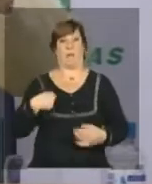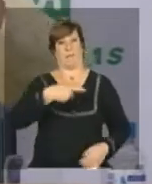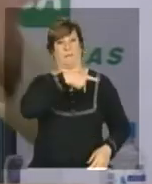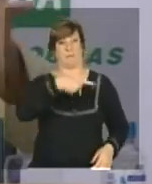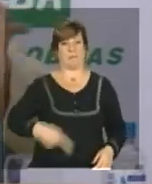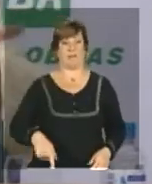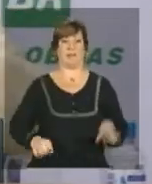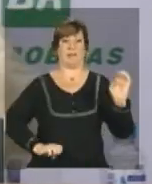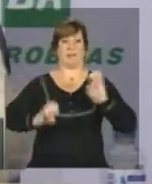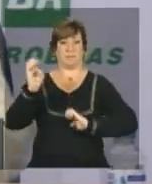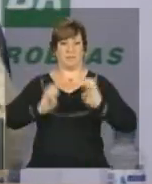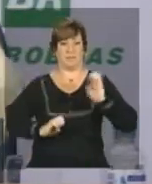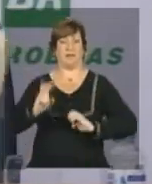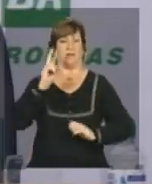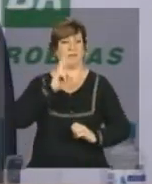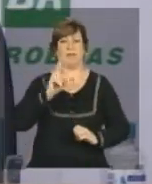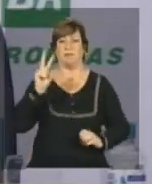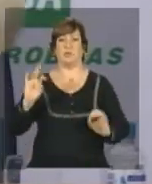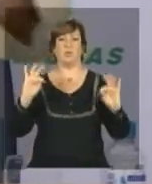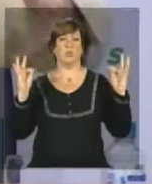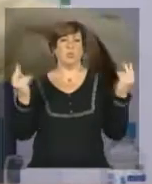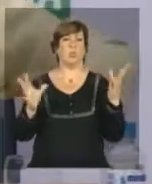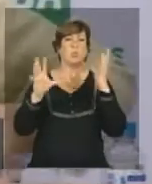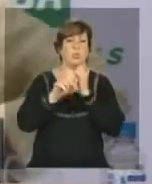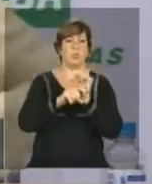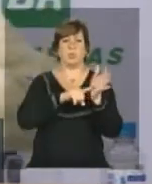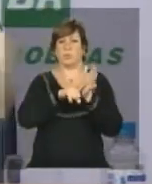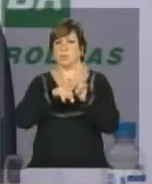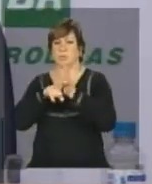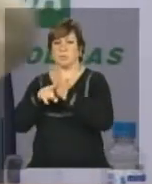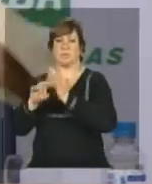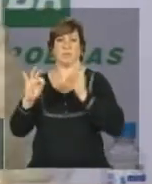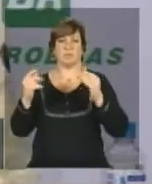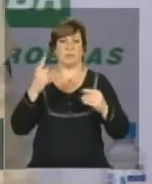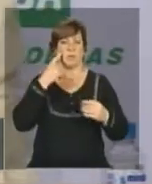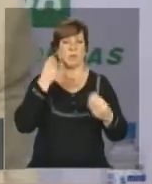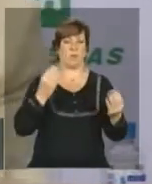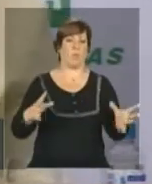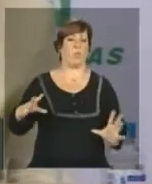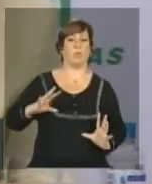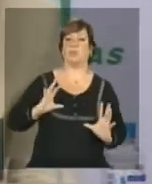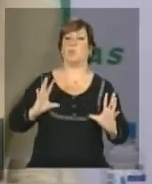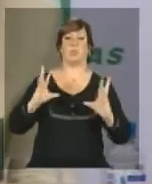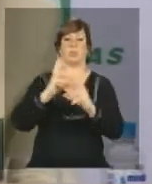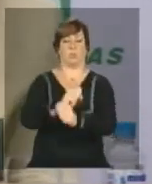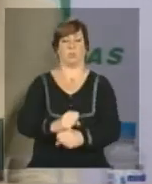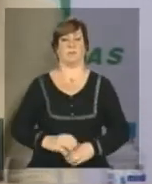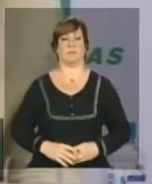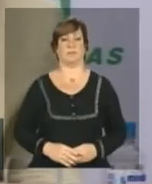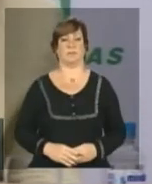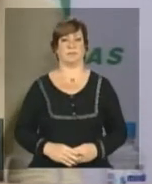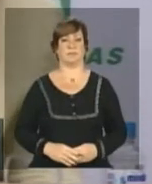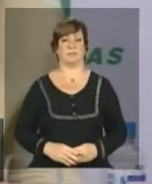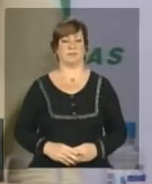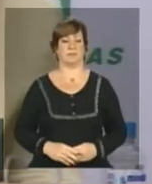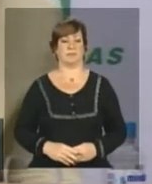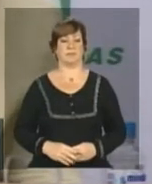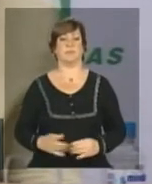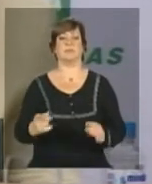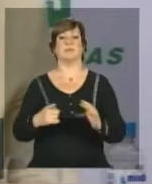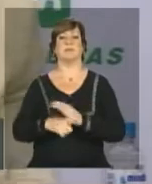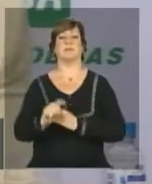companhia, olhando todos os seus números de uma forma, global. Próximo. Doutora